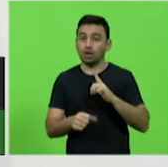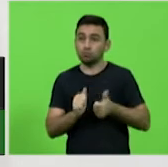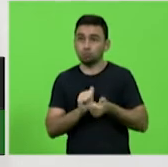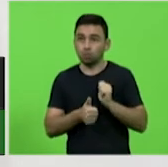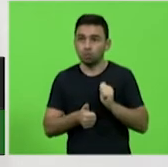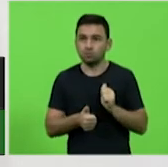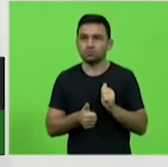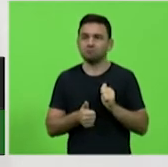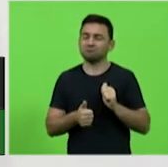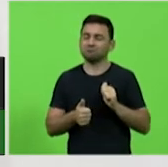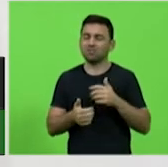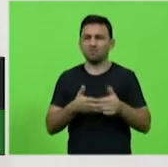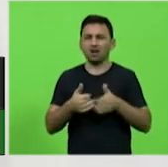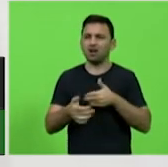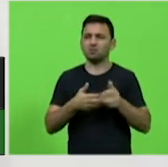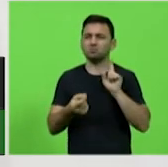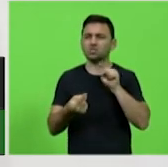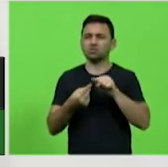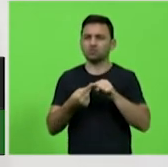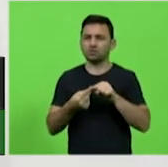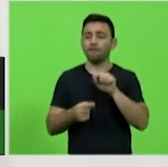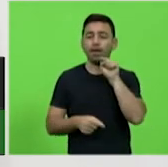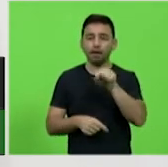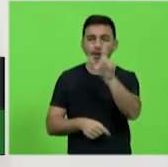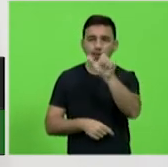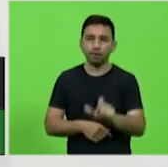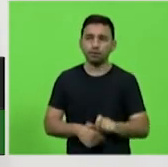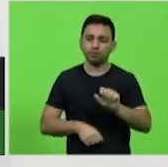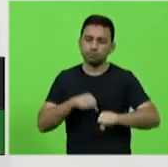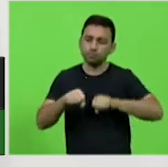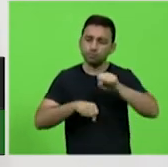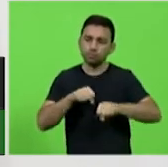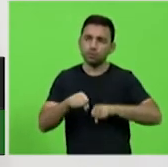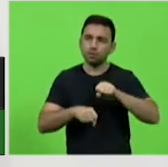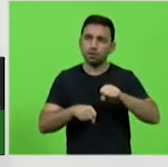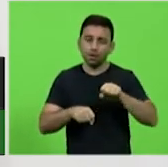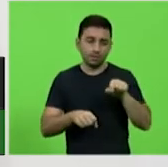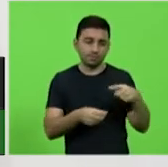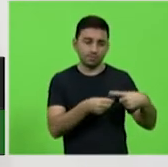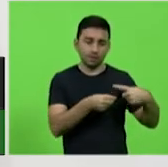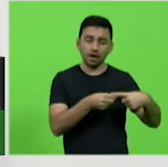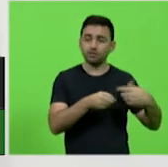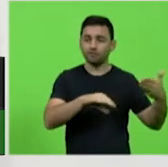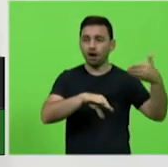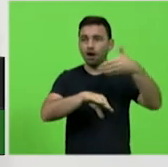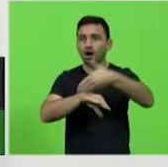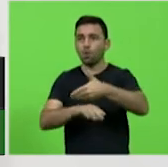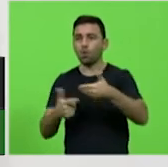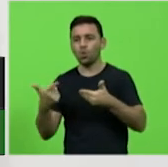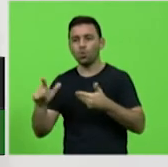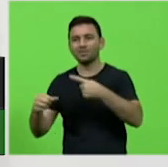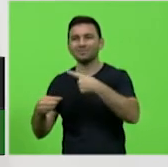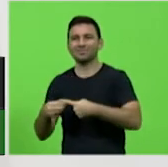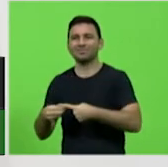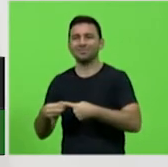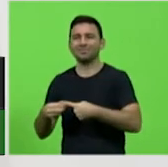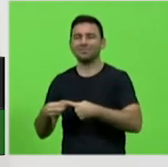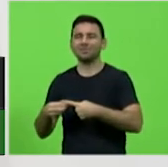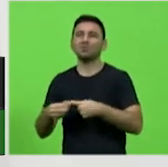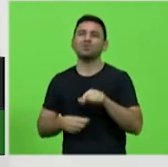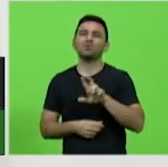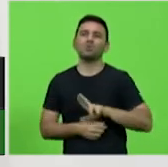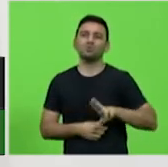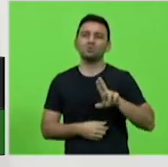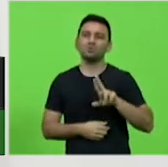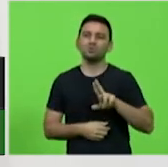for a intenção, o ciclista está pedalando de um município ao outro, utiliza muitas